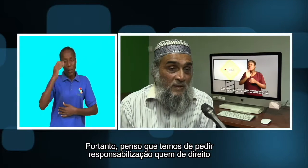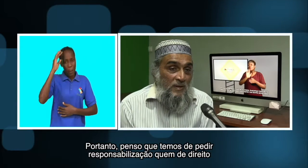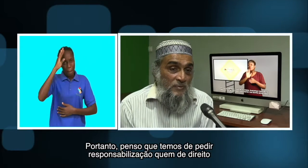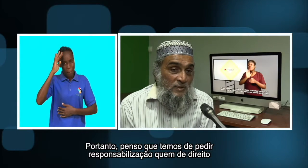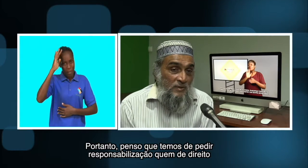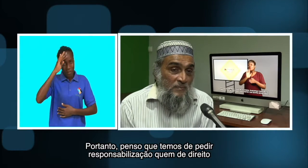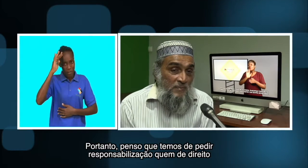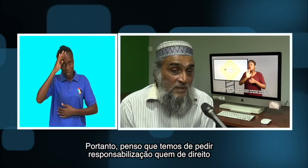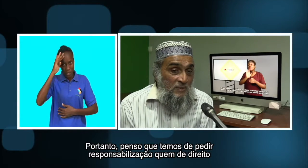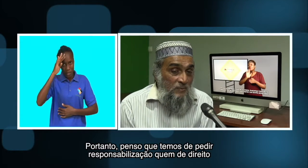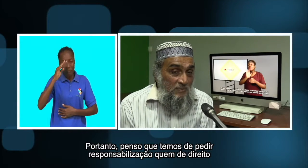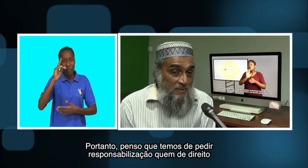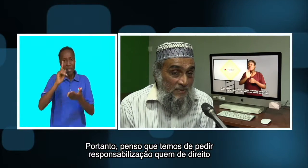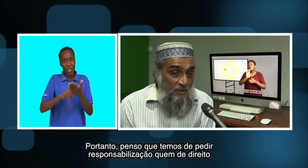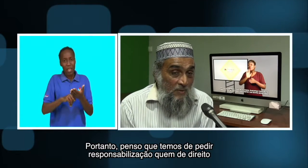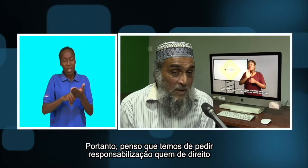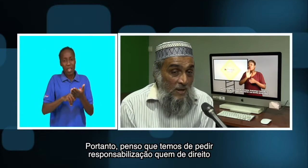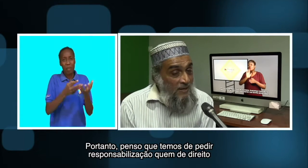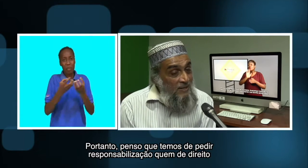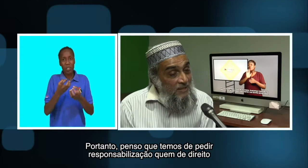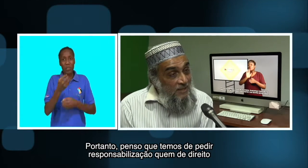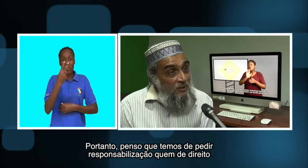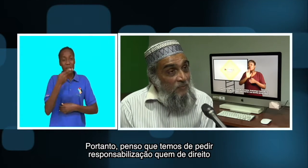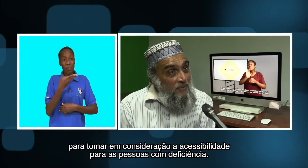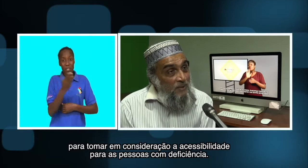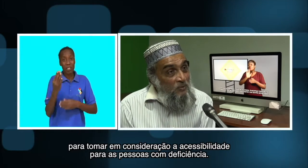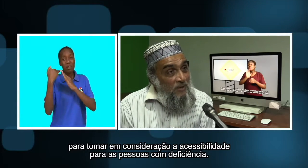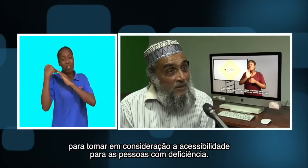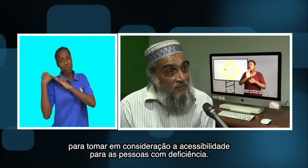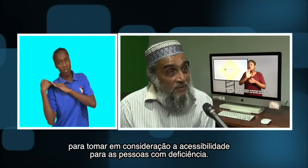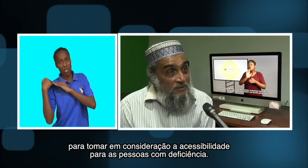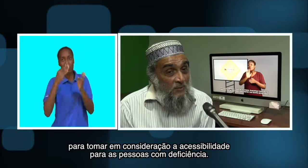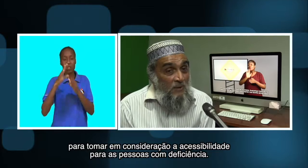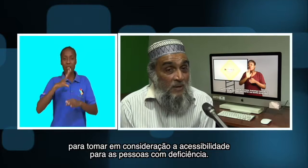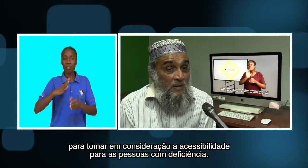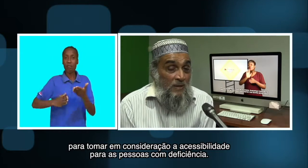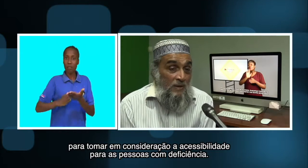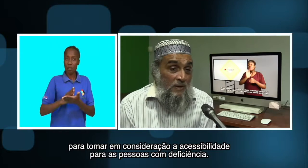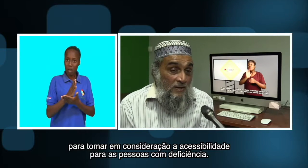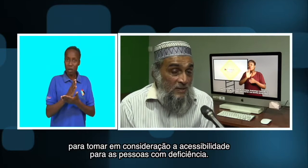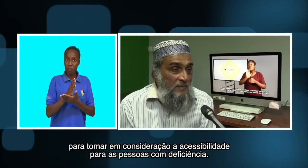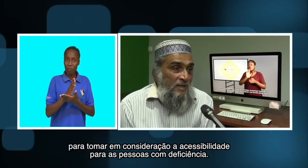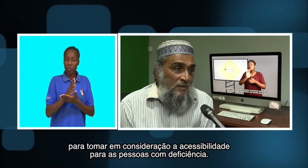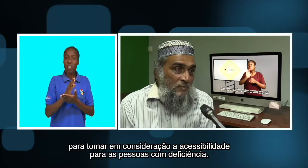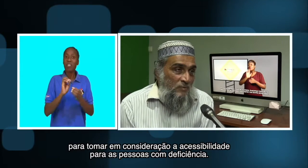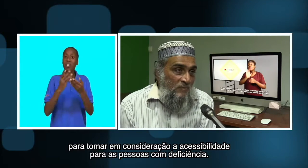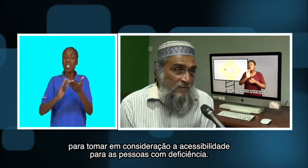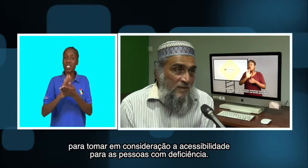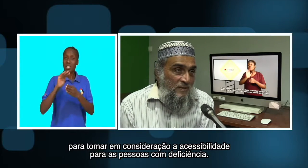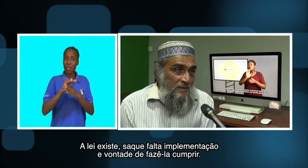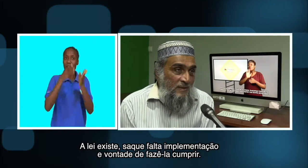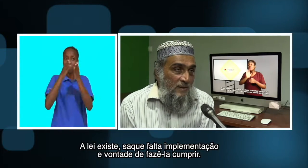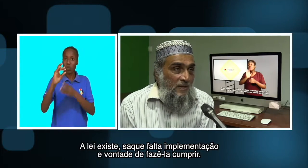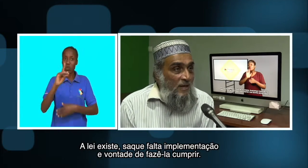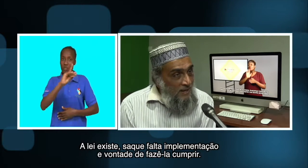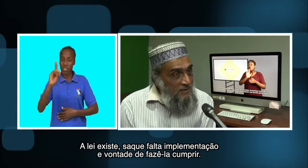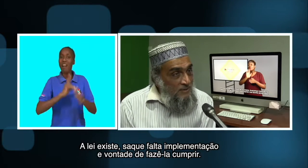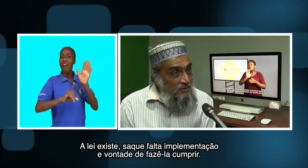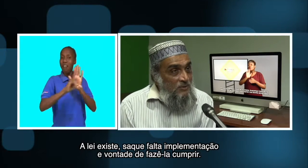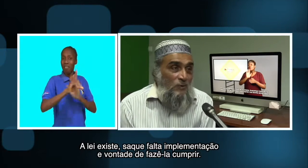penso que temos que pedir responsabilização aquém de direito para tomar em consideração a acessibilidade das pessoas com deficiência.